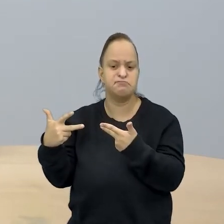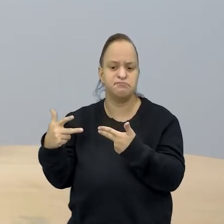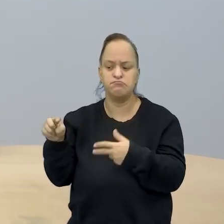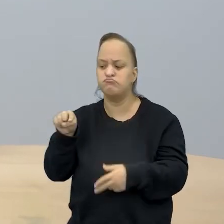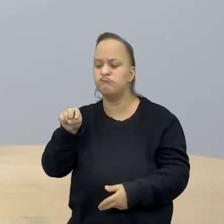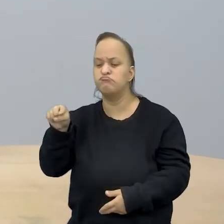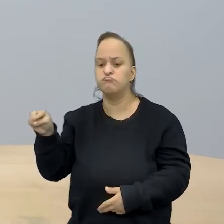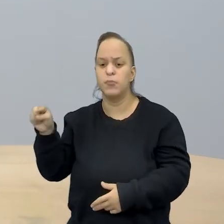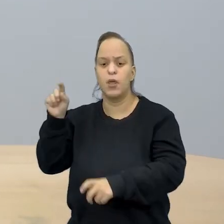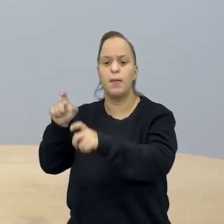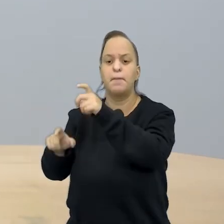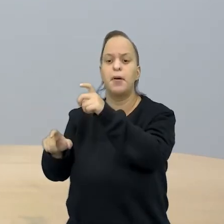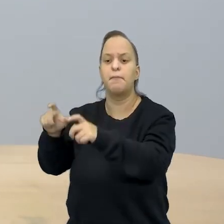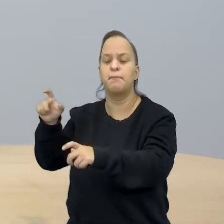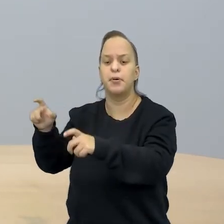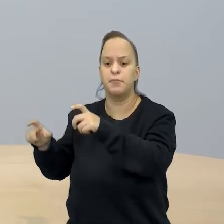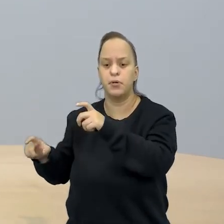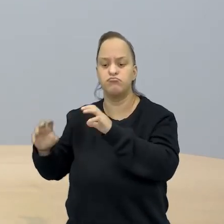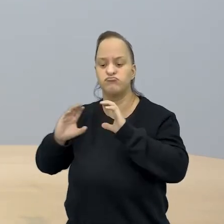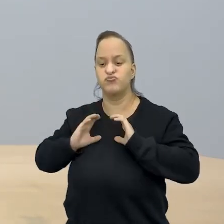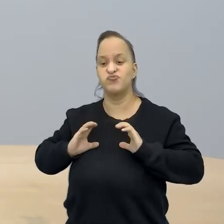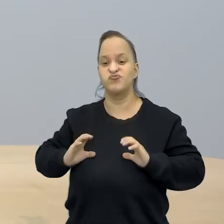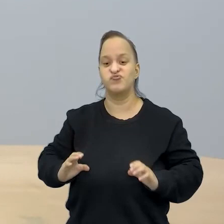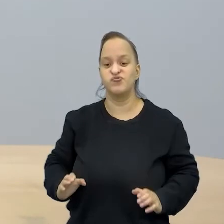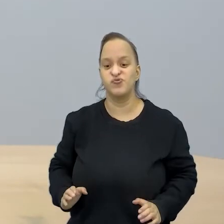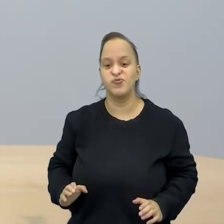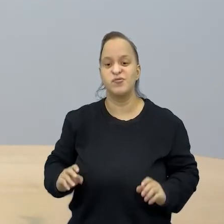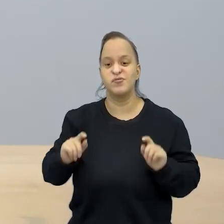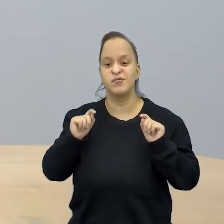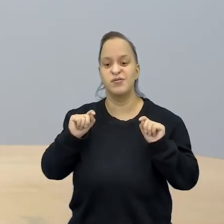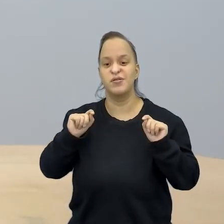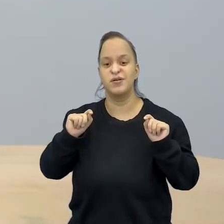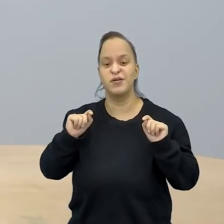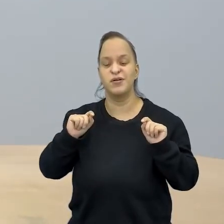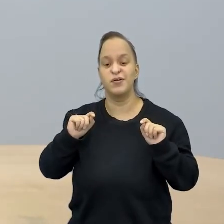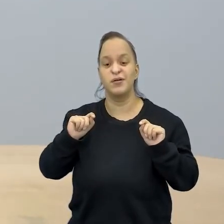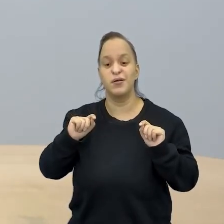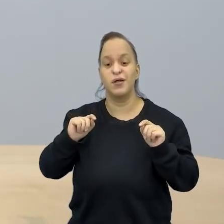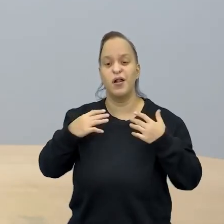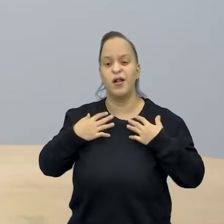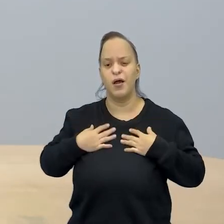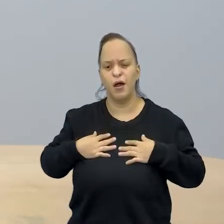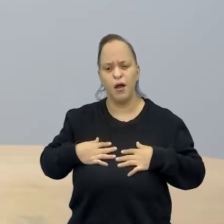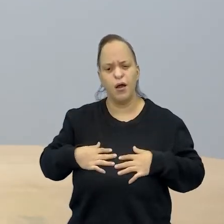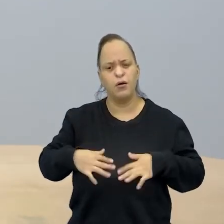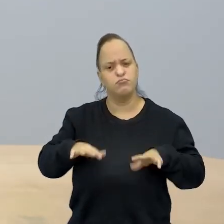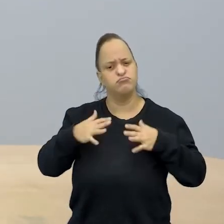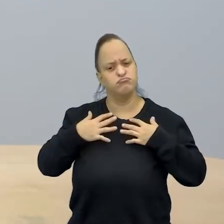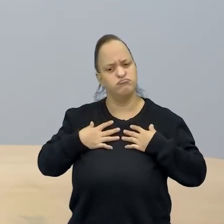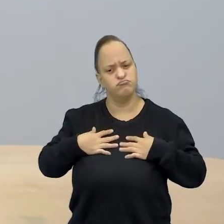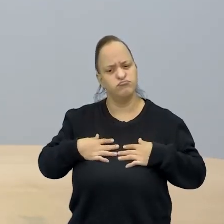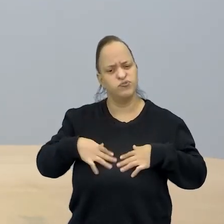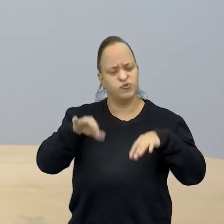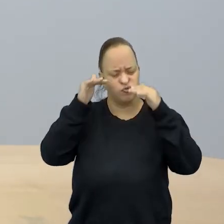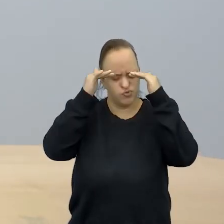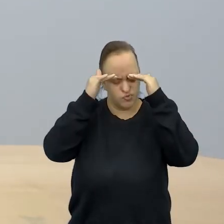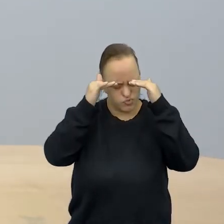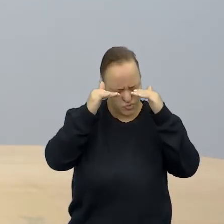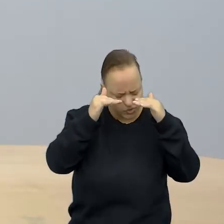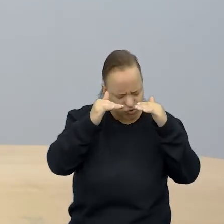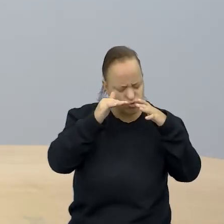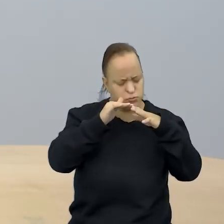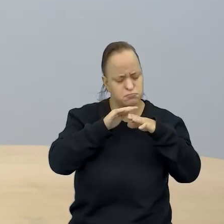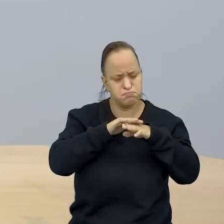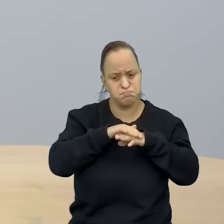o indivíduo se comporte de maneira dócil perante essa organização, essa instituição.